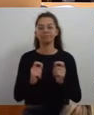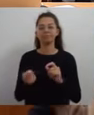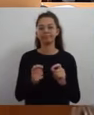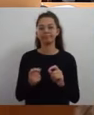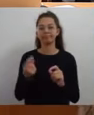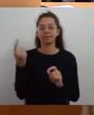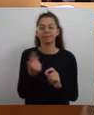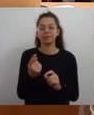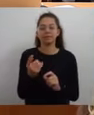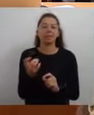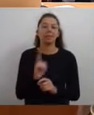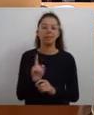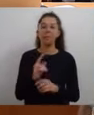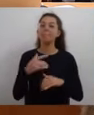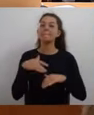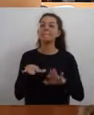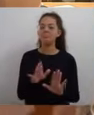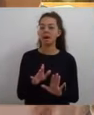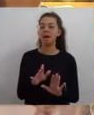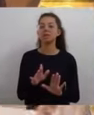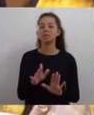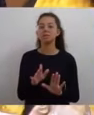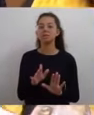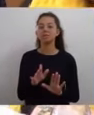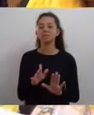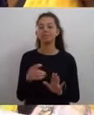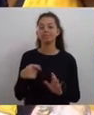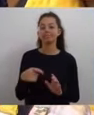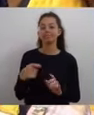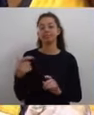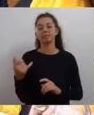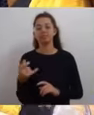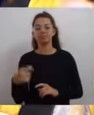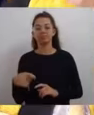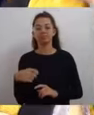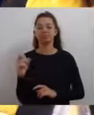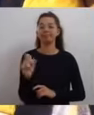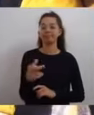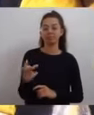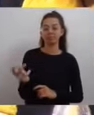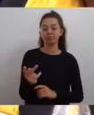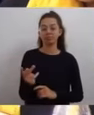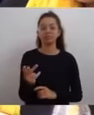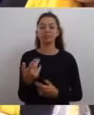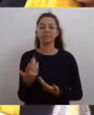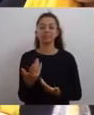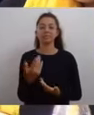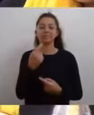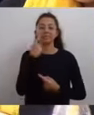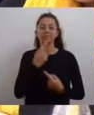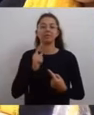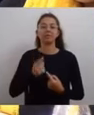ausência mostra o quão importante é este tema para os líderes da Câmara Municipal e o respeito que têm também pelos